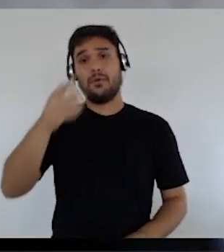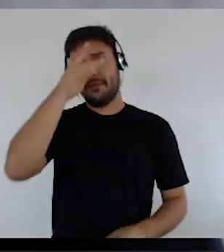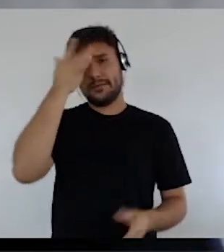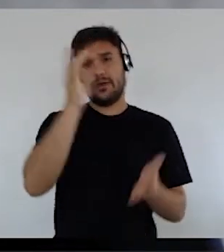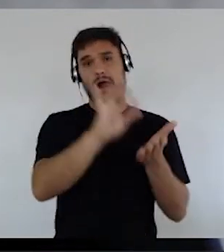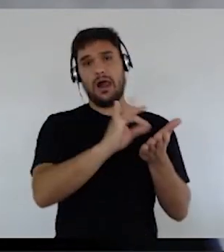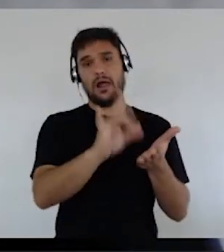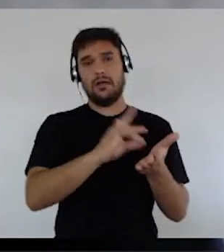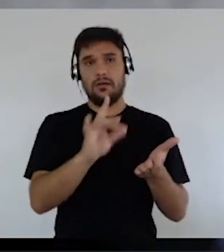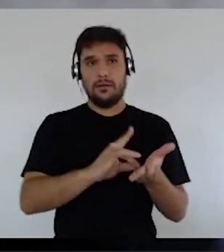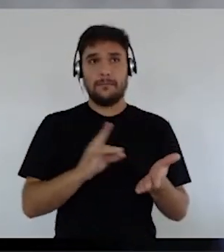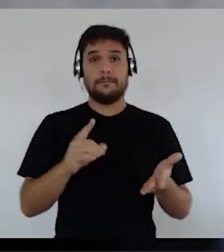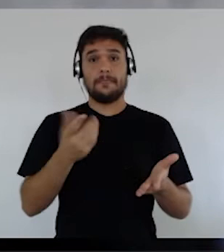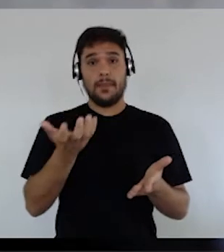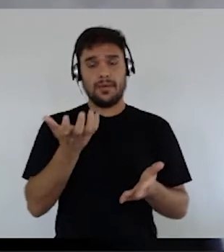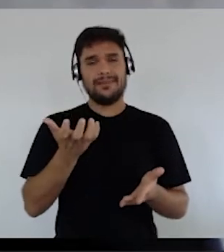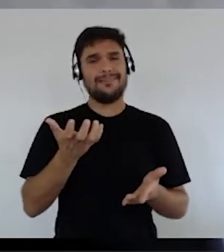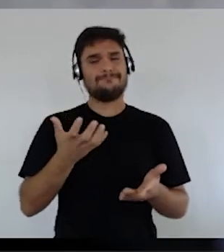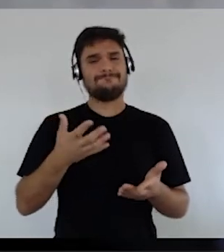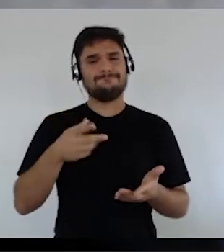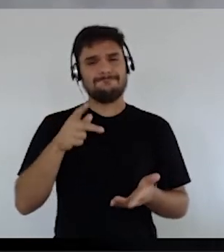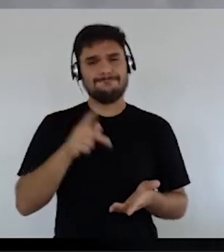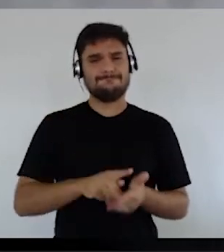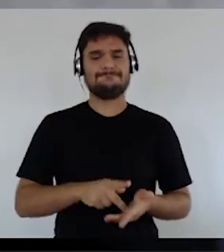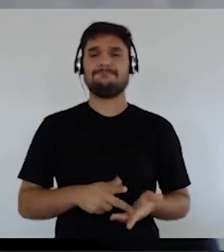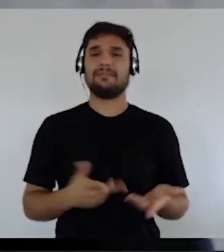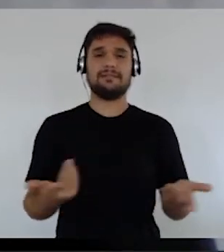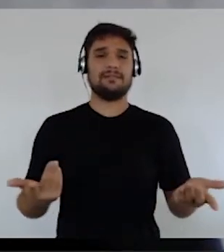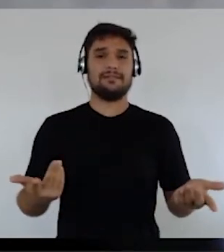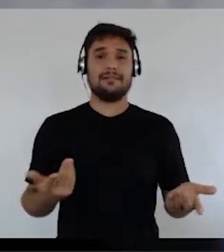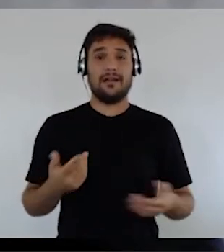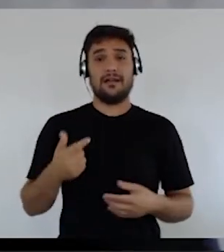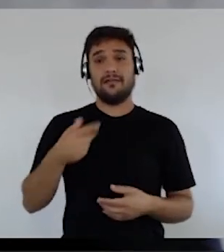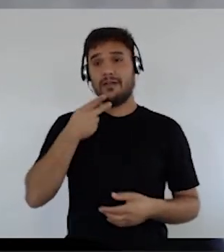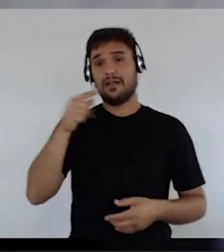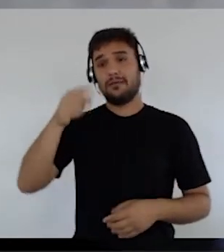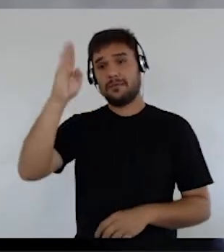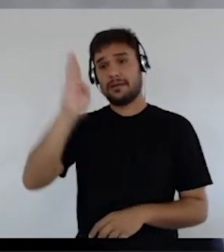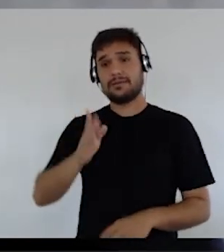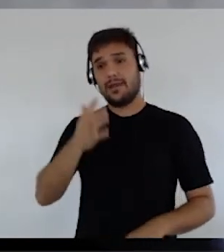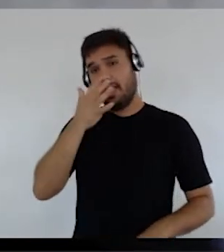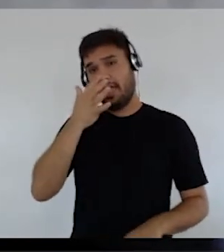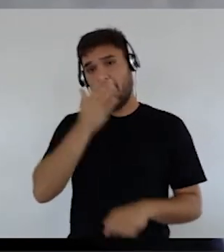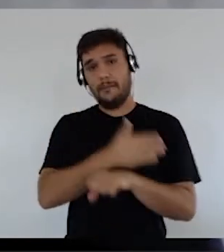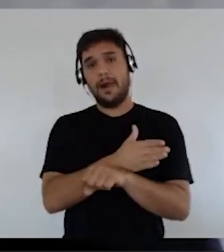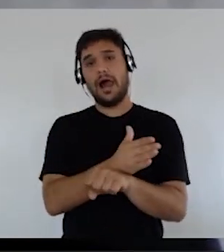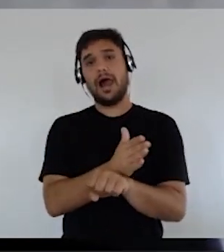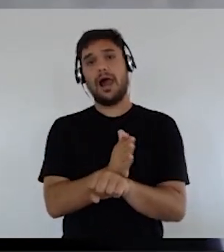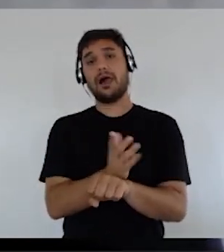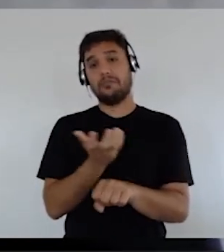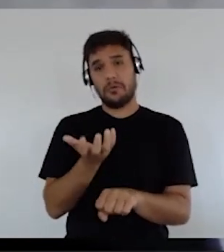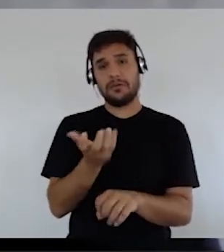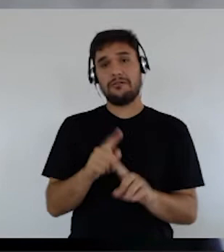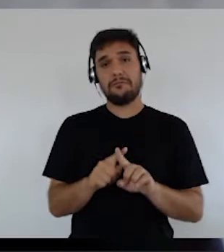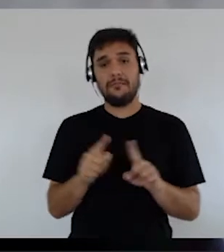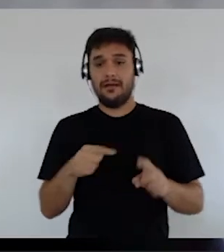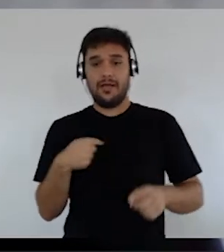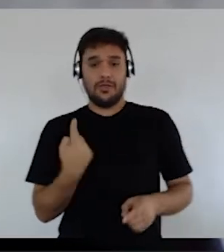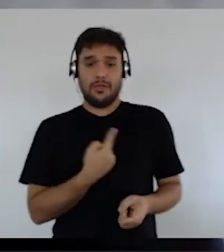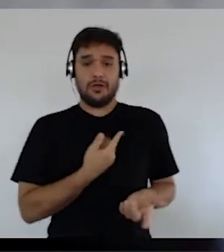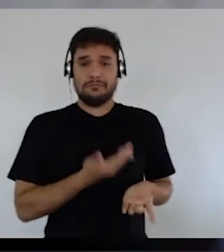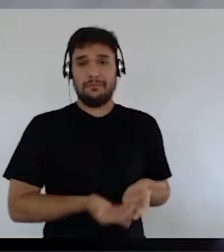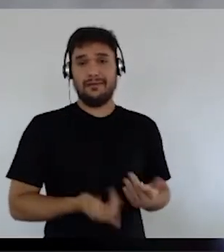evento, gostaríamos imenso, ou imensamente, como dizemos no Brasil, de ouvi-los por horas. Nós é que o